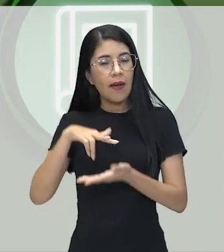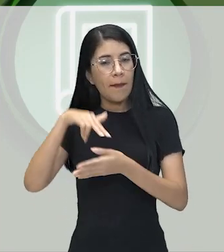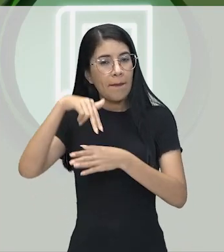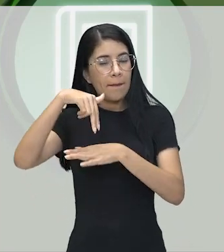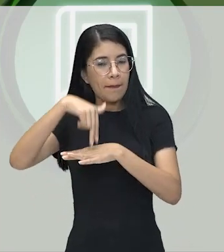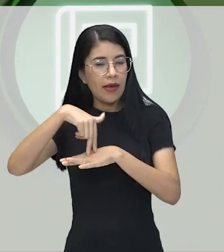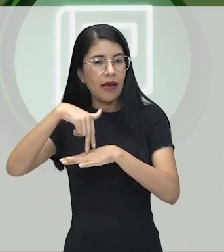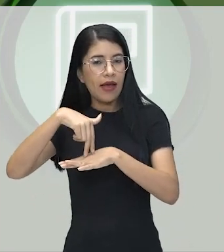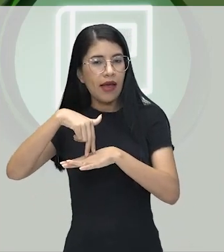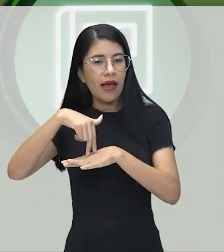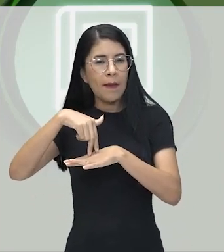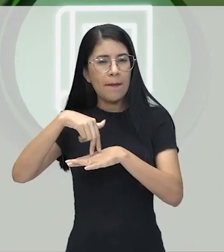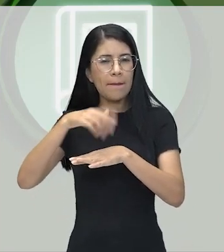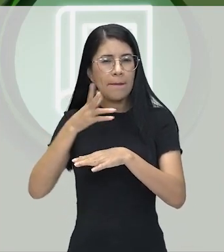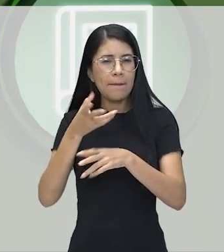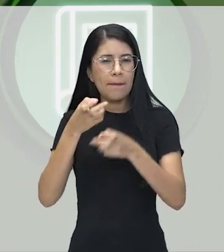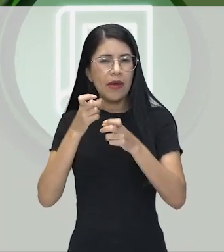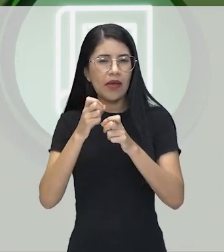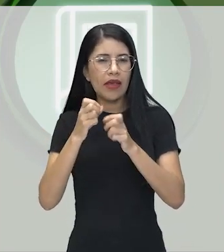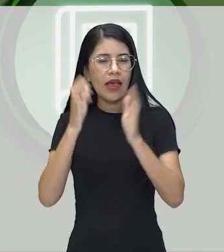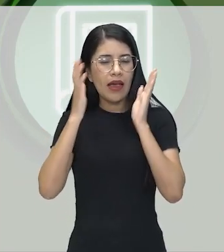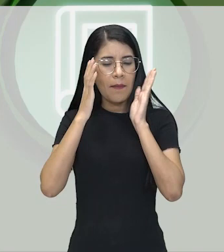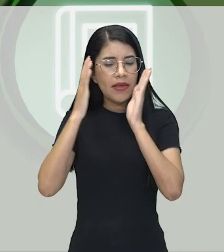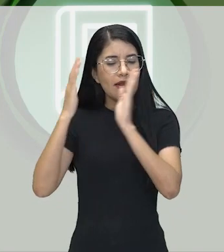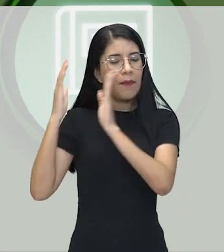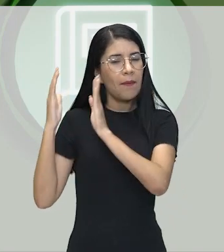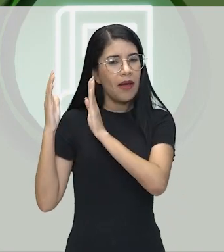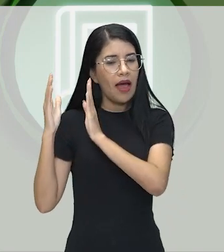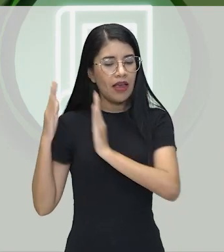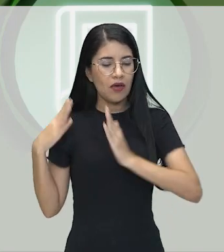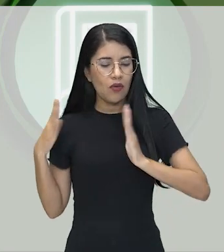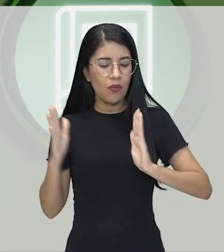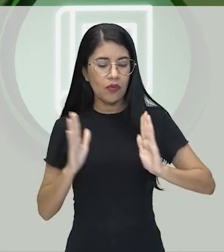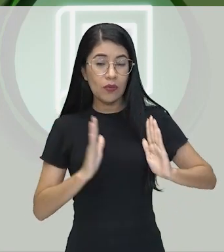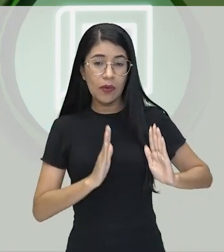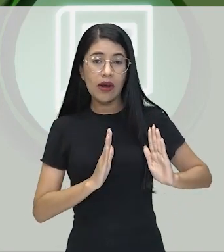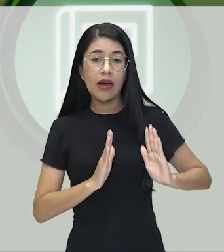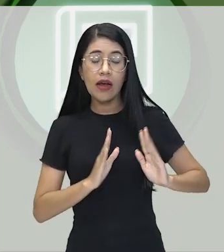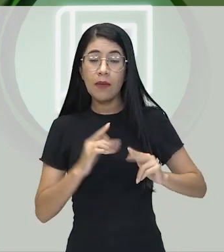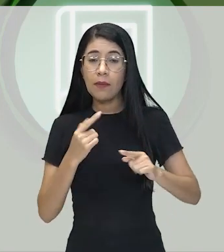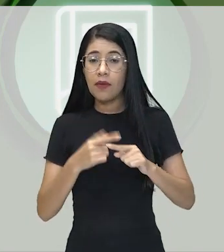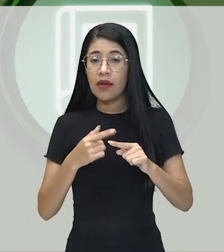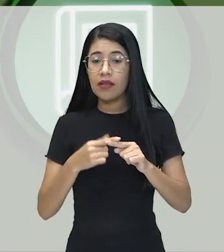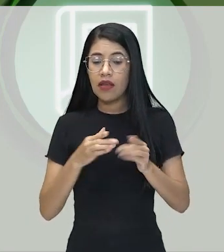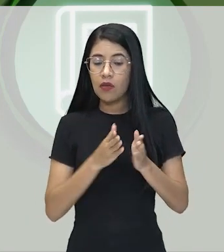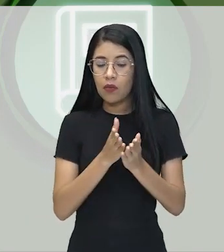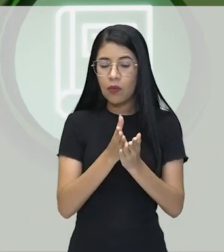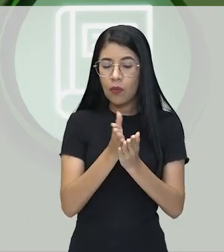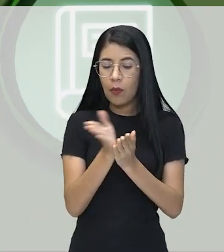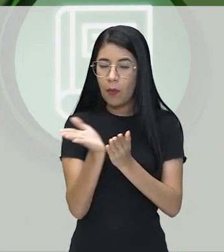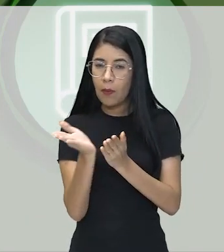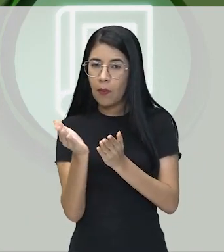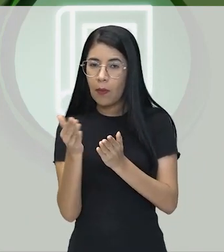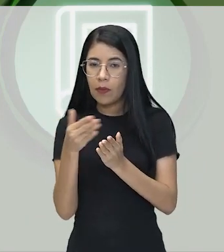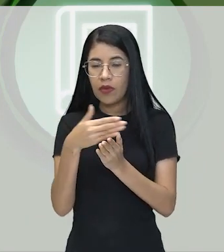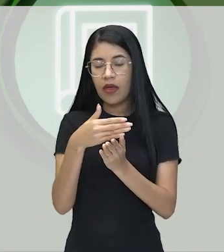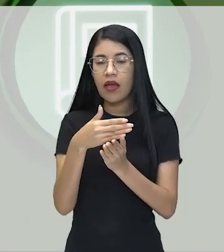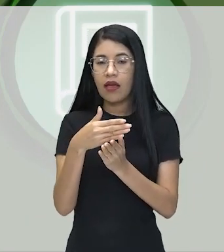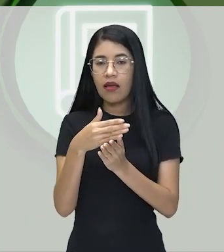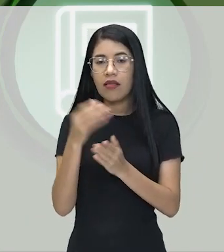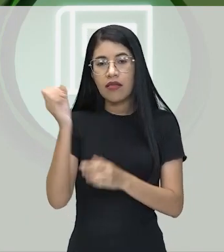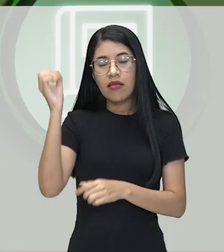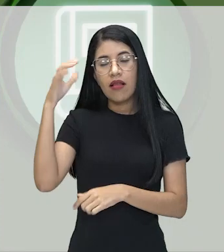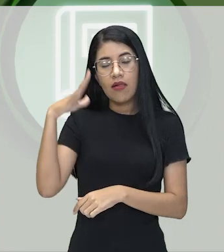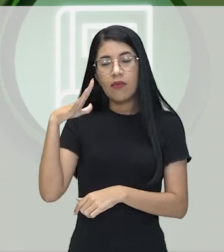parece estar com a cabeça deslocada no corpo, porque aconteceu ali um desvio da luz. E esse desvio da